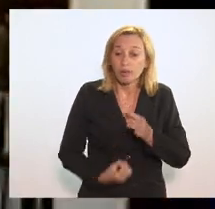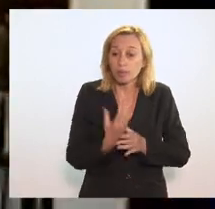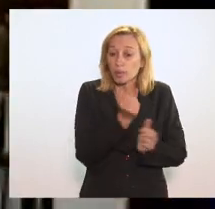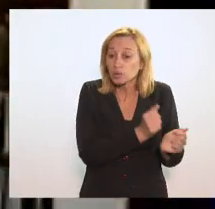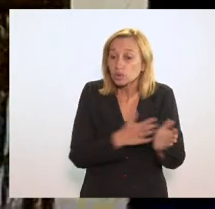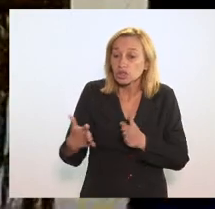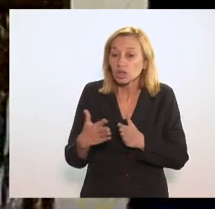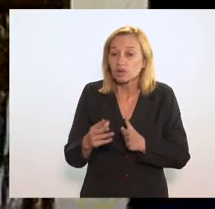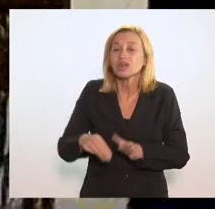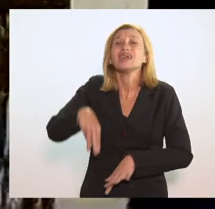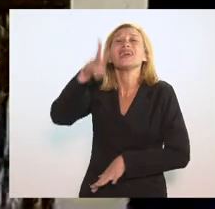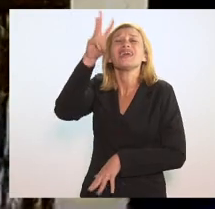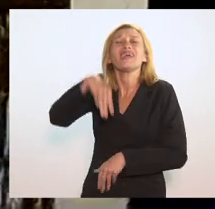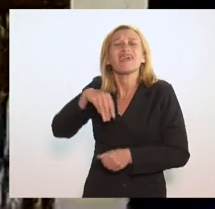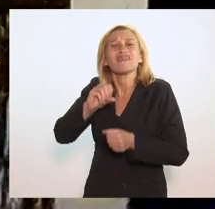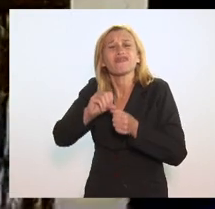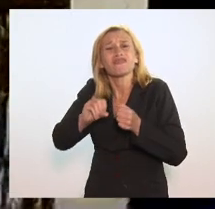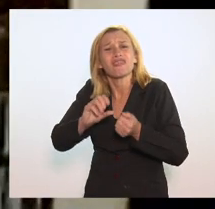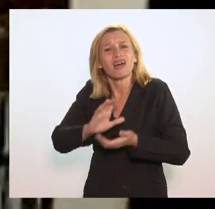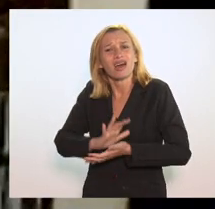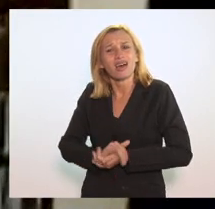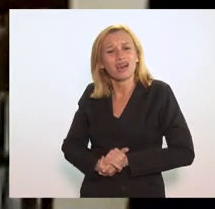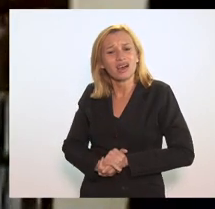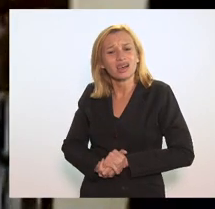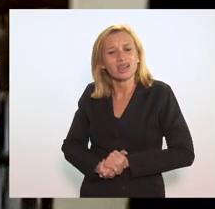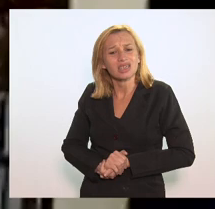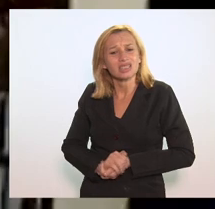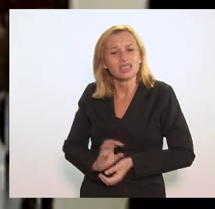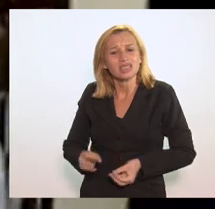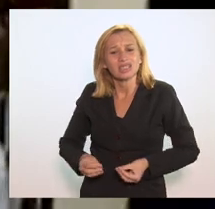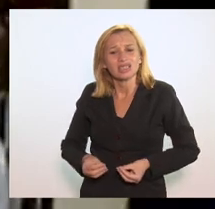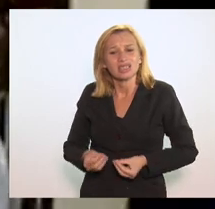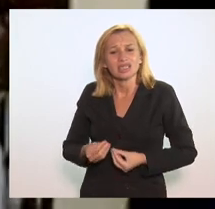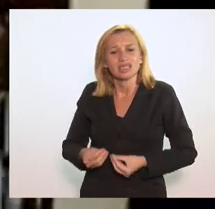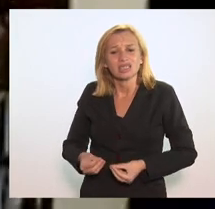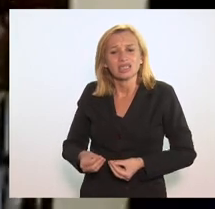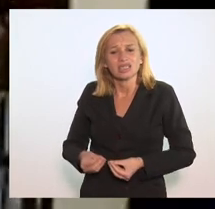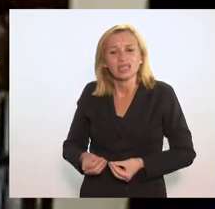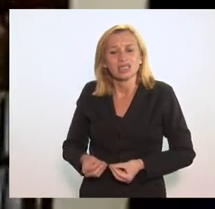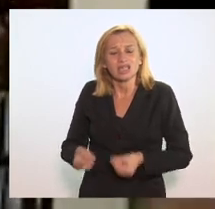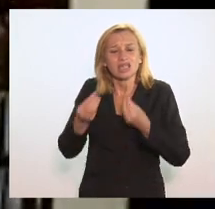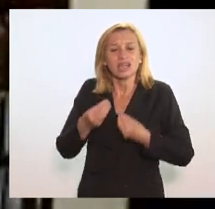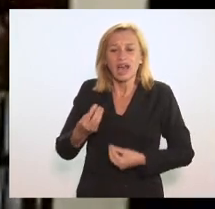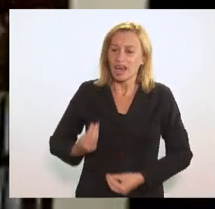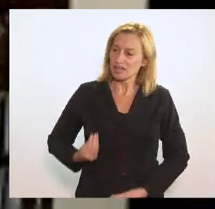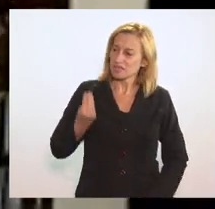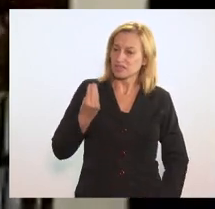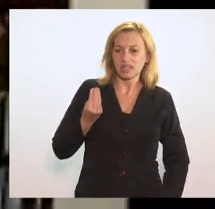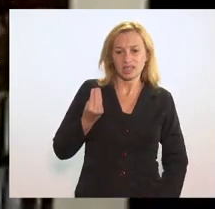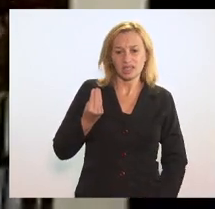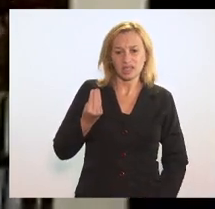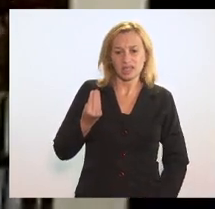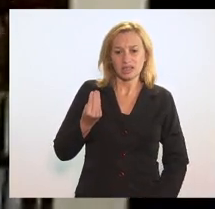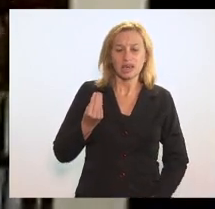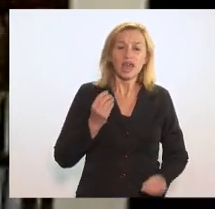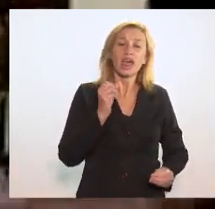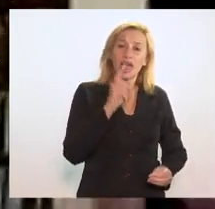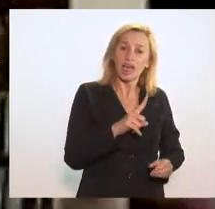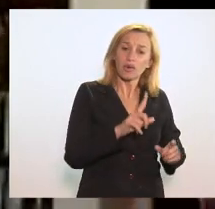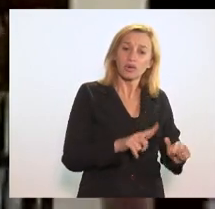que faz? Quem é que garante a existência da cadeia produtiva? É exatamente a cadeia